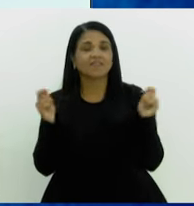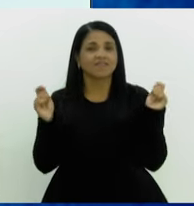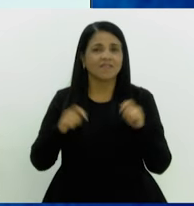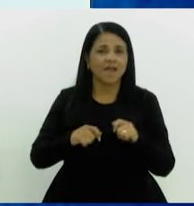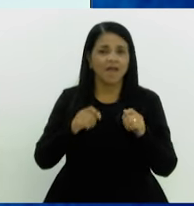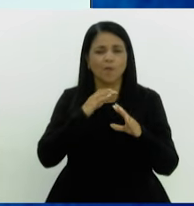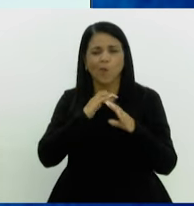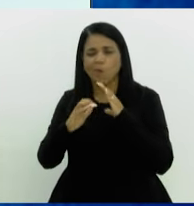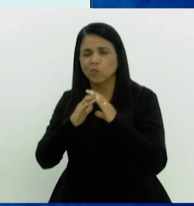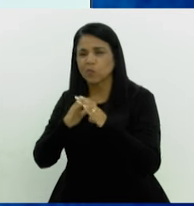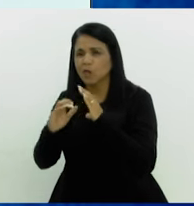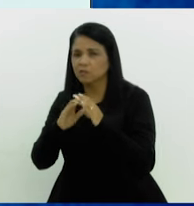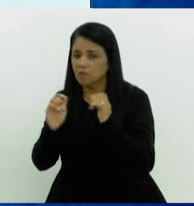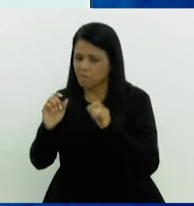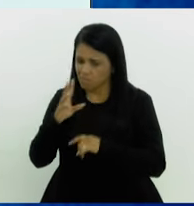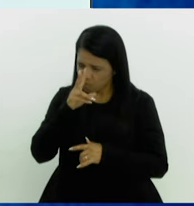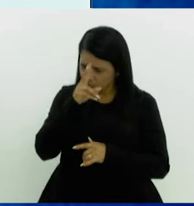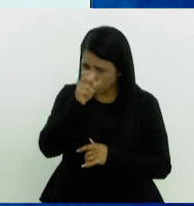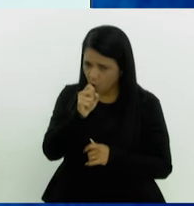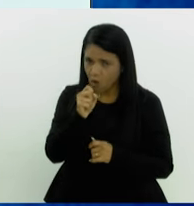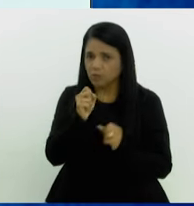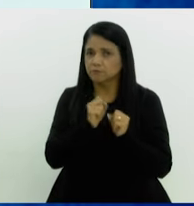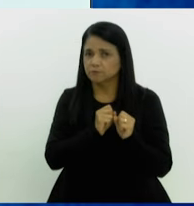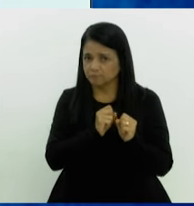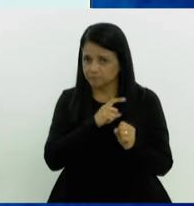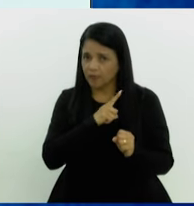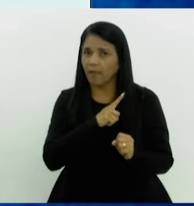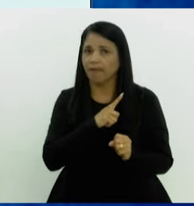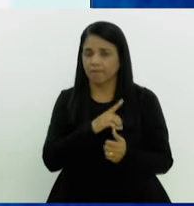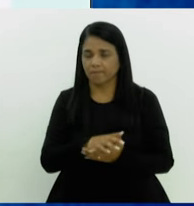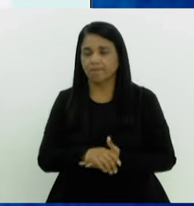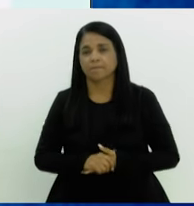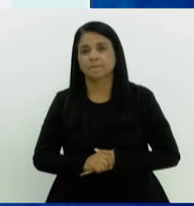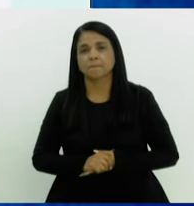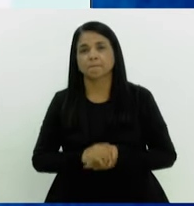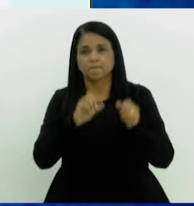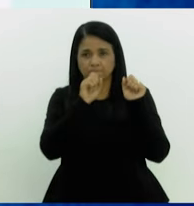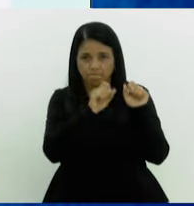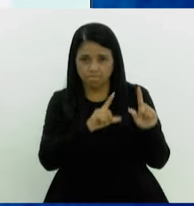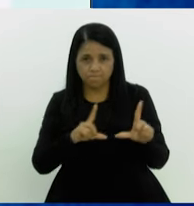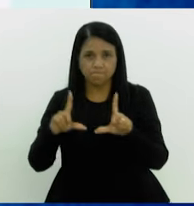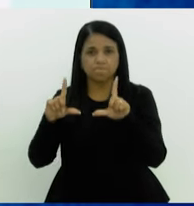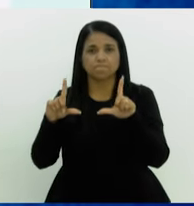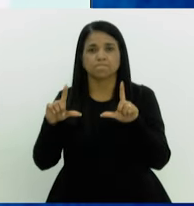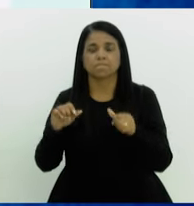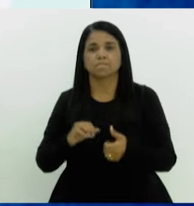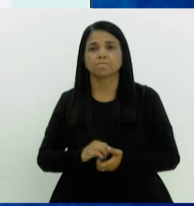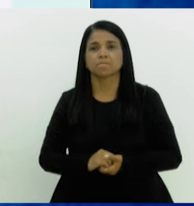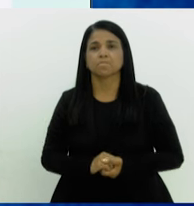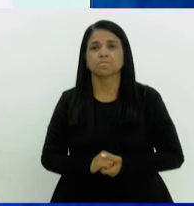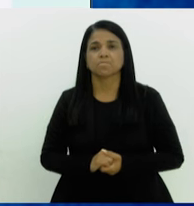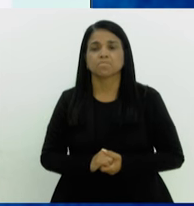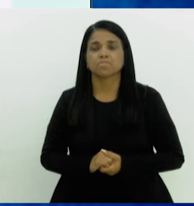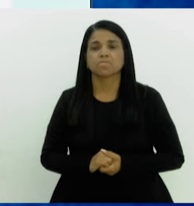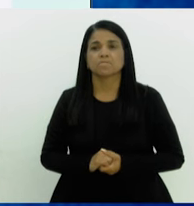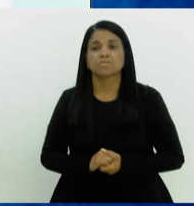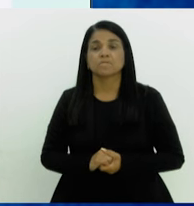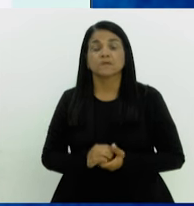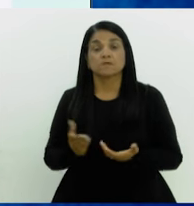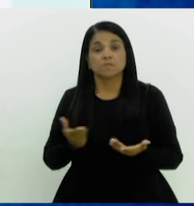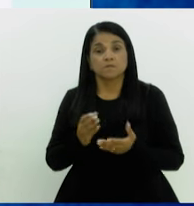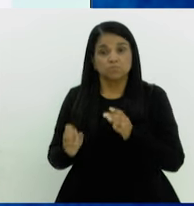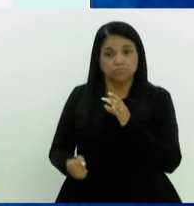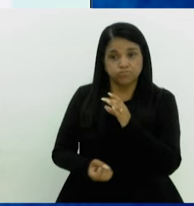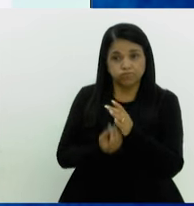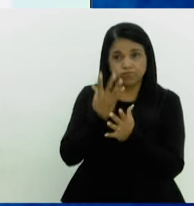comunicação muito potente muito poderoso próximo por favor e a gente também tá construindo